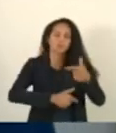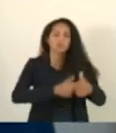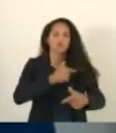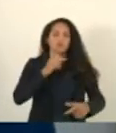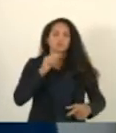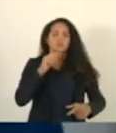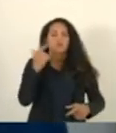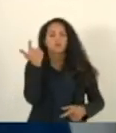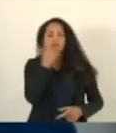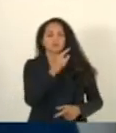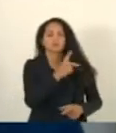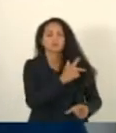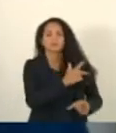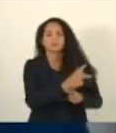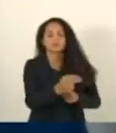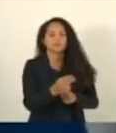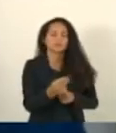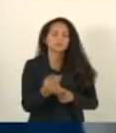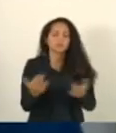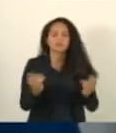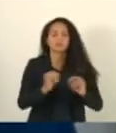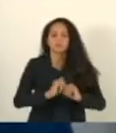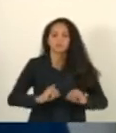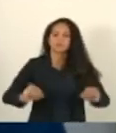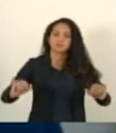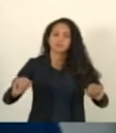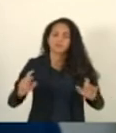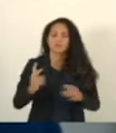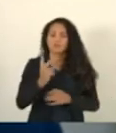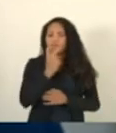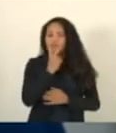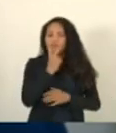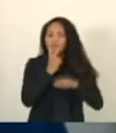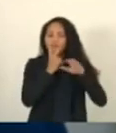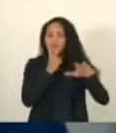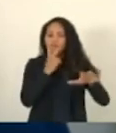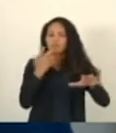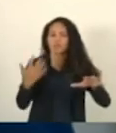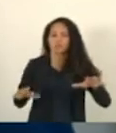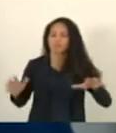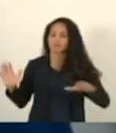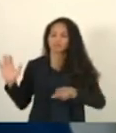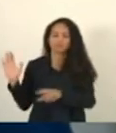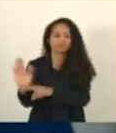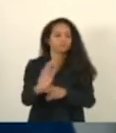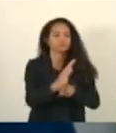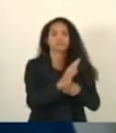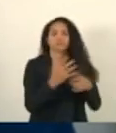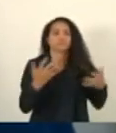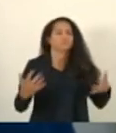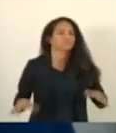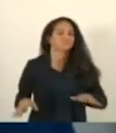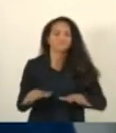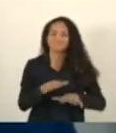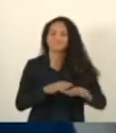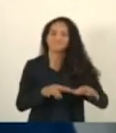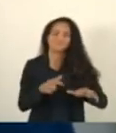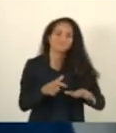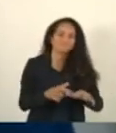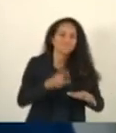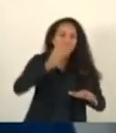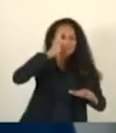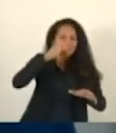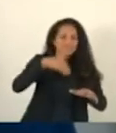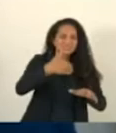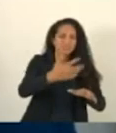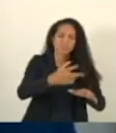queria fazer esse registro. Esse isolamento que a cidade de Vitória está buscando dia após dia é muito ruim, não